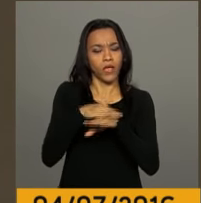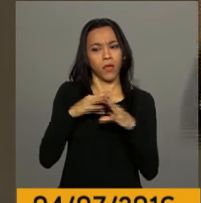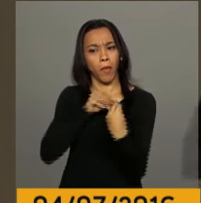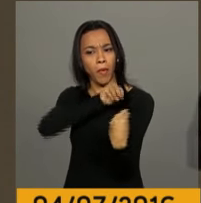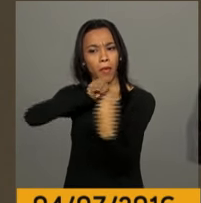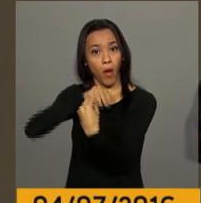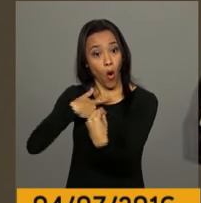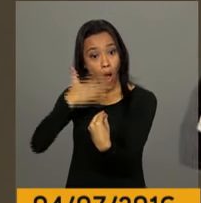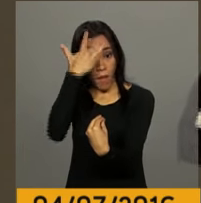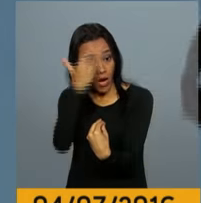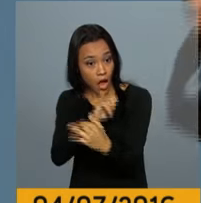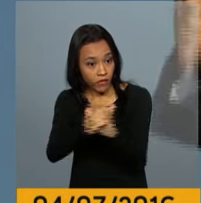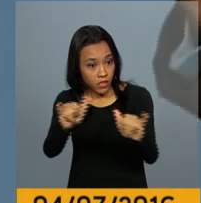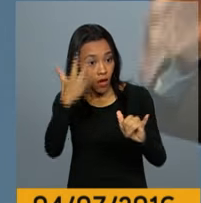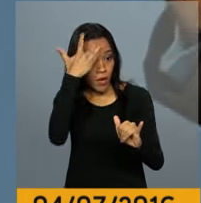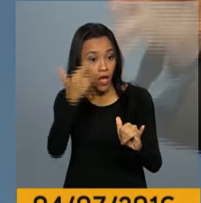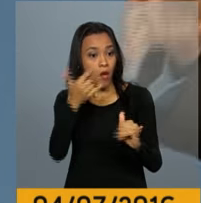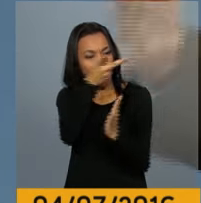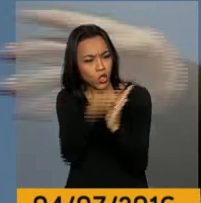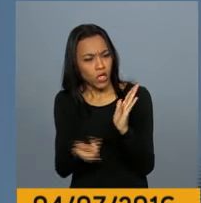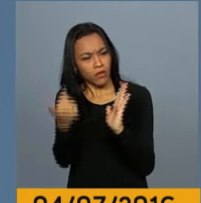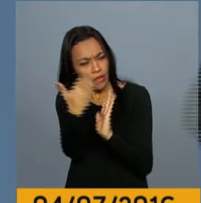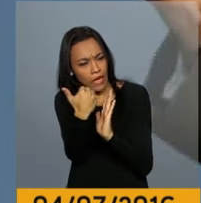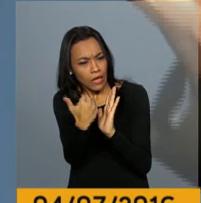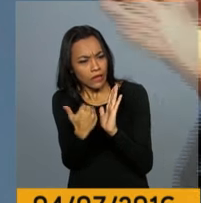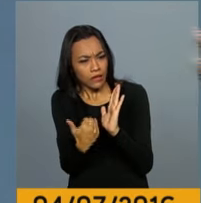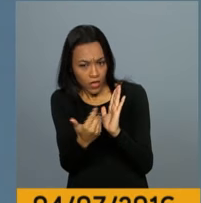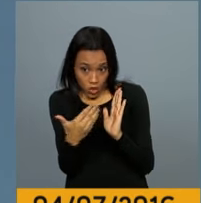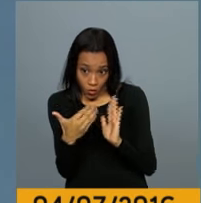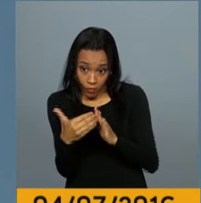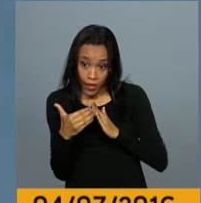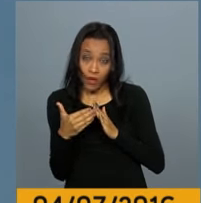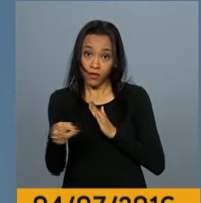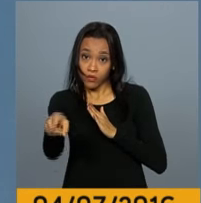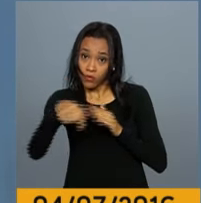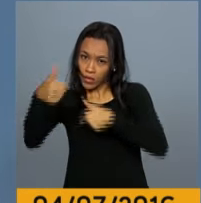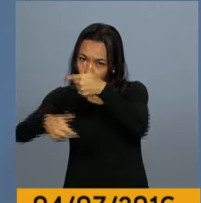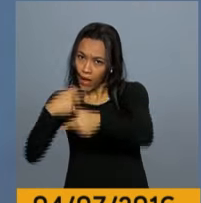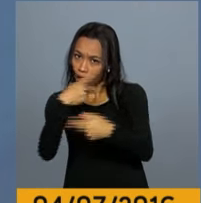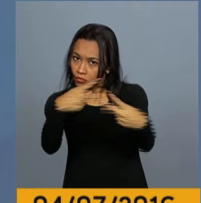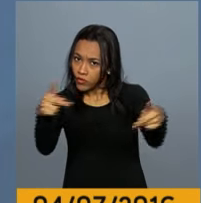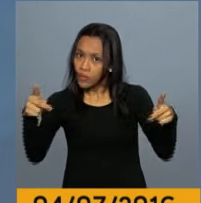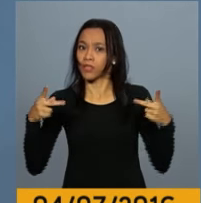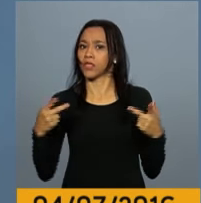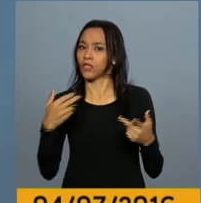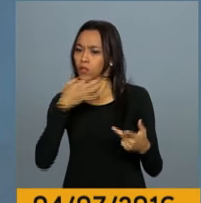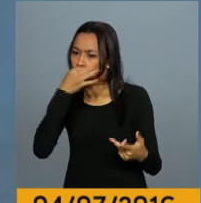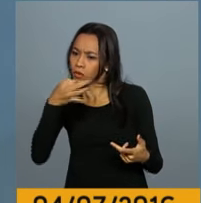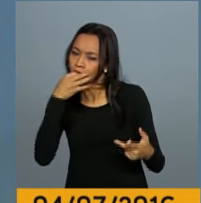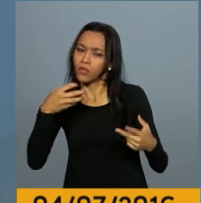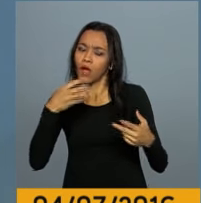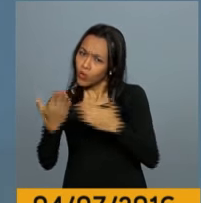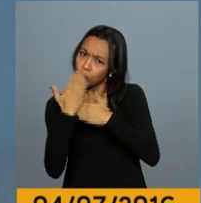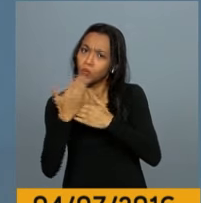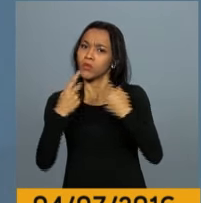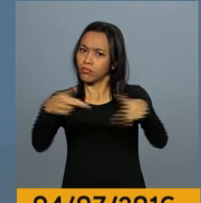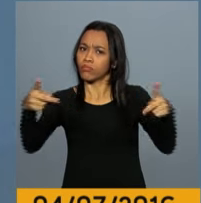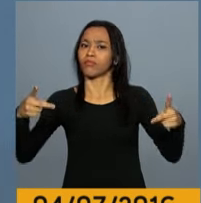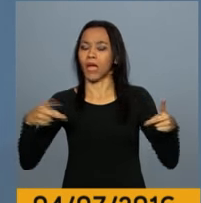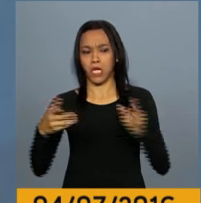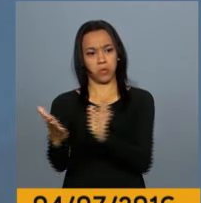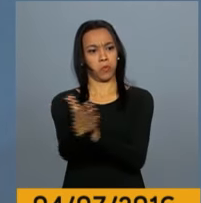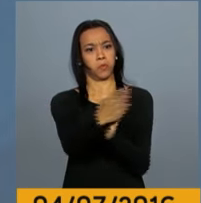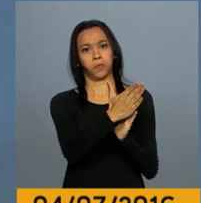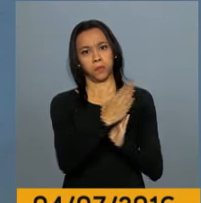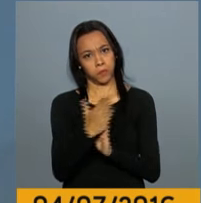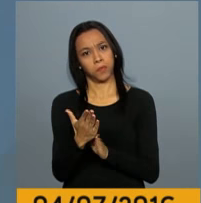vou mandar amanhã um projeto assim, assim, assado, peço o trabalho, a compreensão dos senhores. E foi com o aplauso de todos